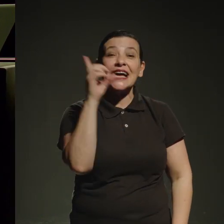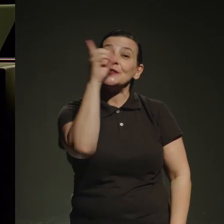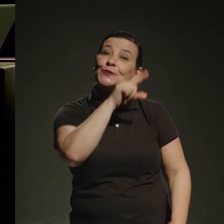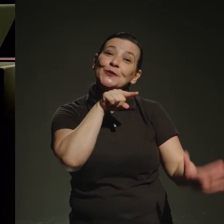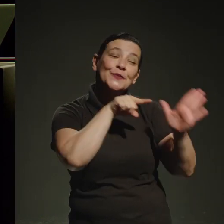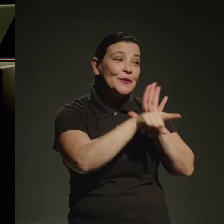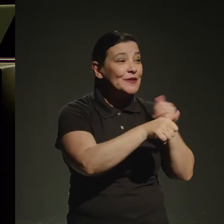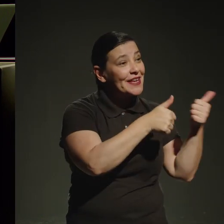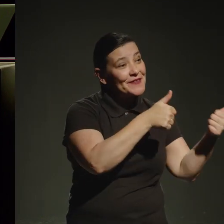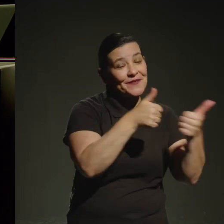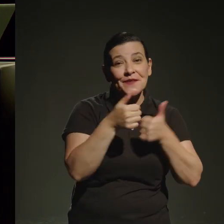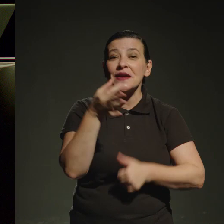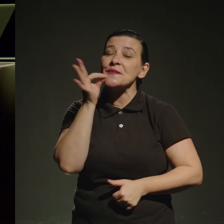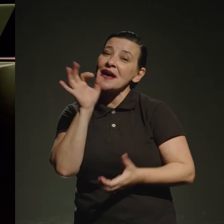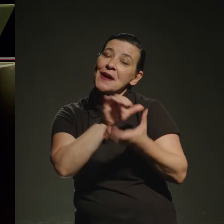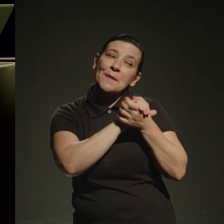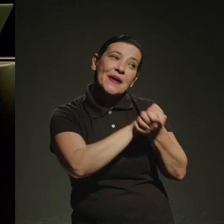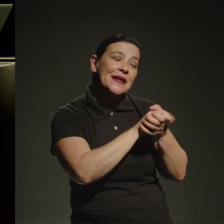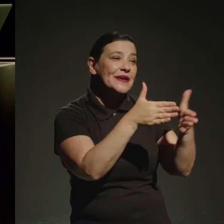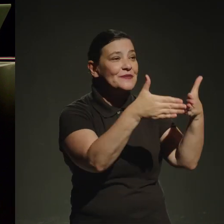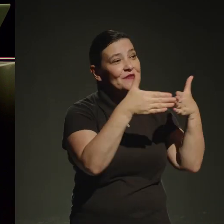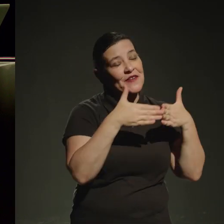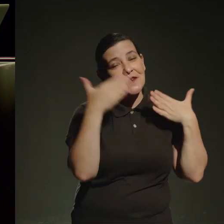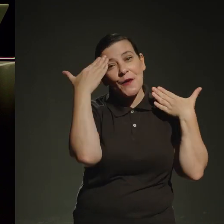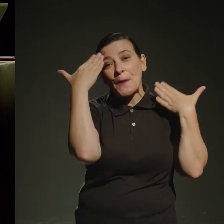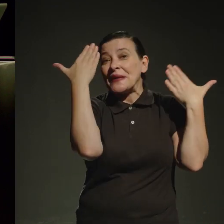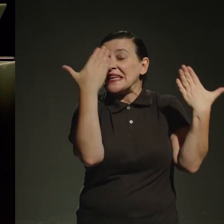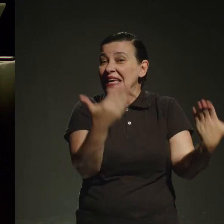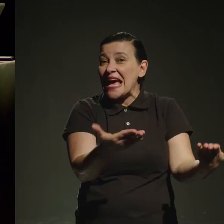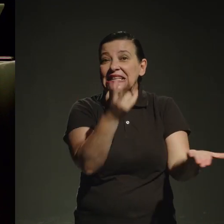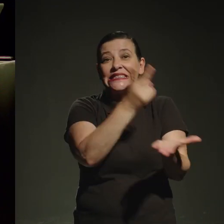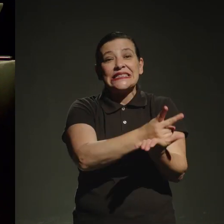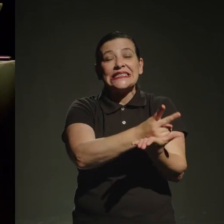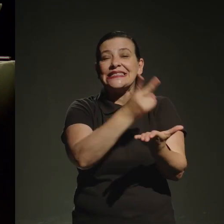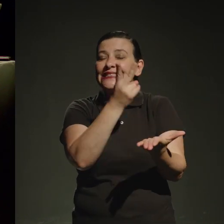esses dias, de todos esses anos, Carolina. Ai de mim,